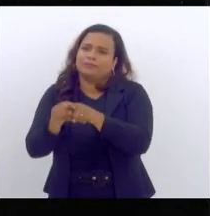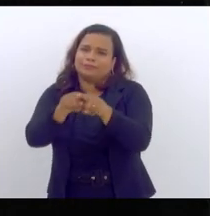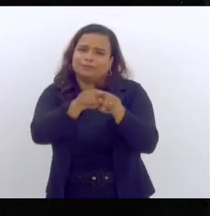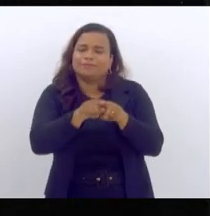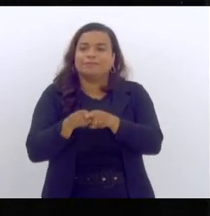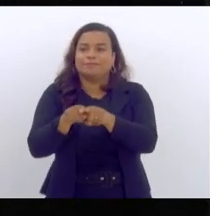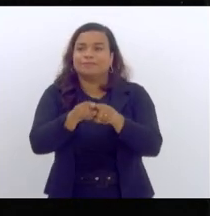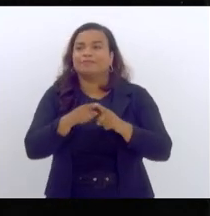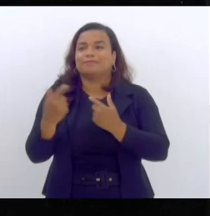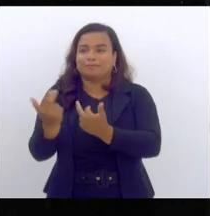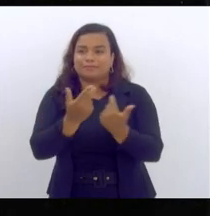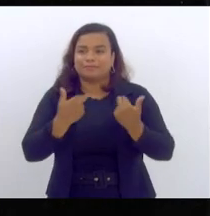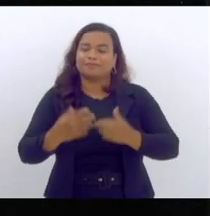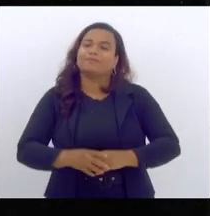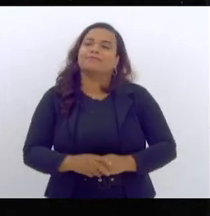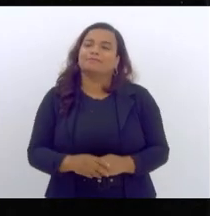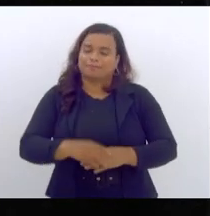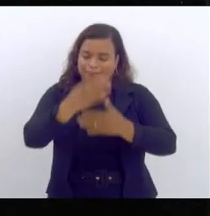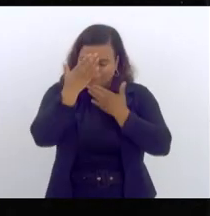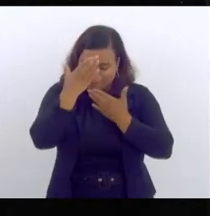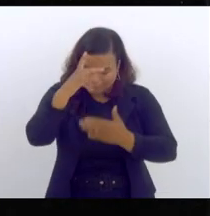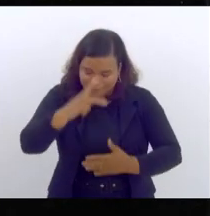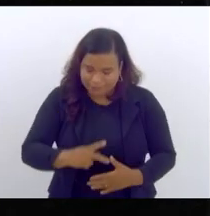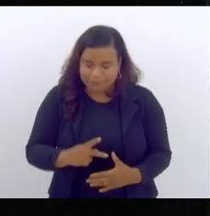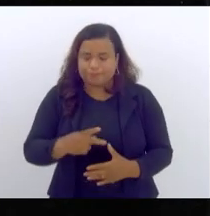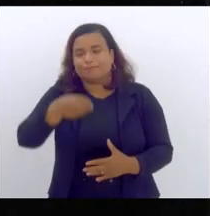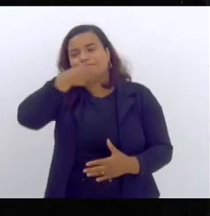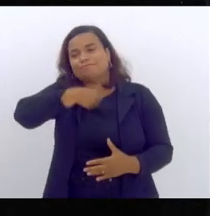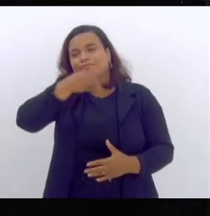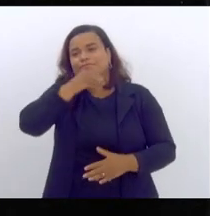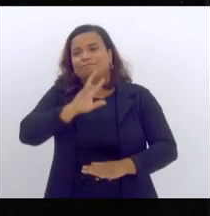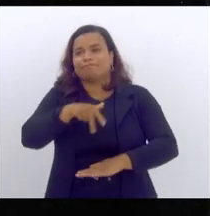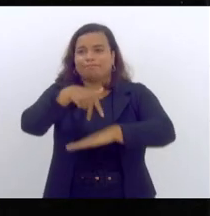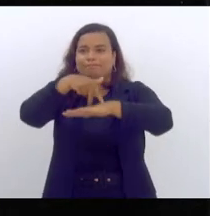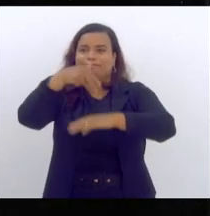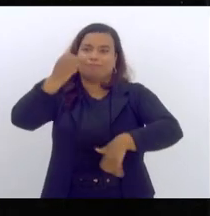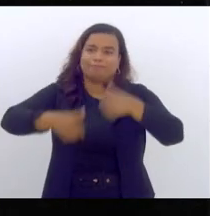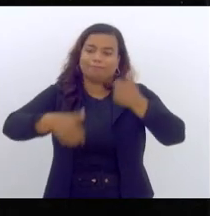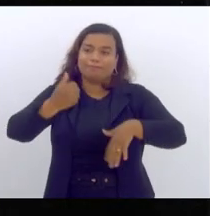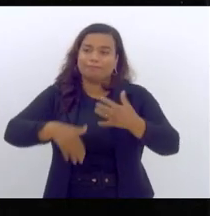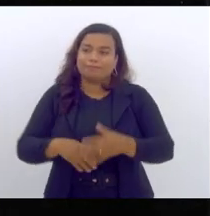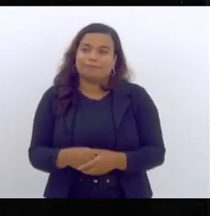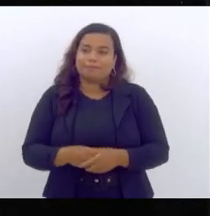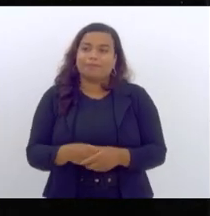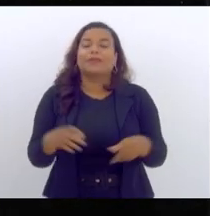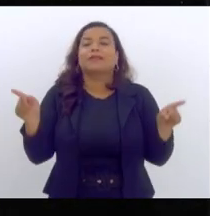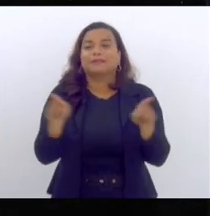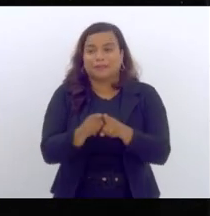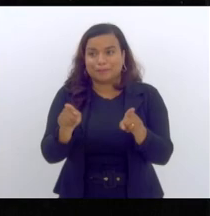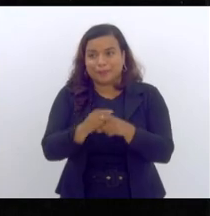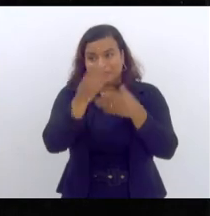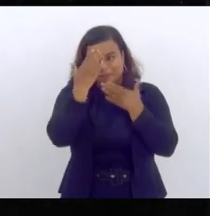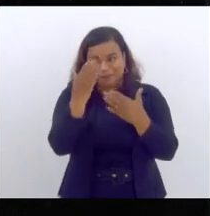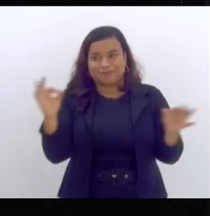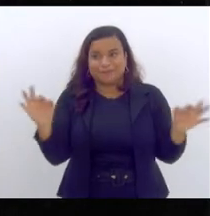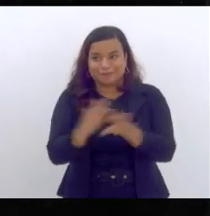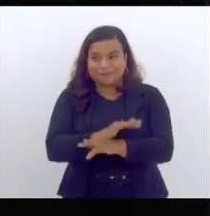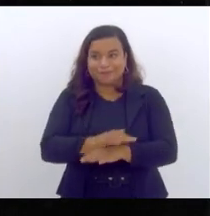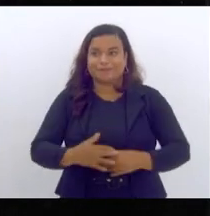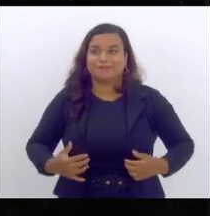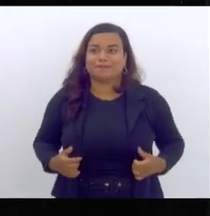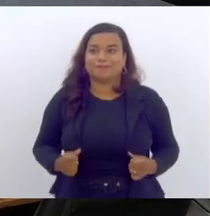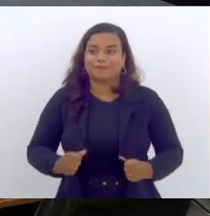aqui o meu agradecimento o presidente por essa oportunidade né e meu muito obrigada